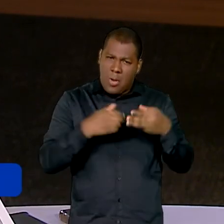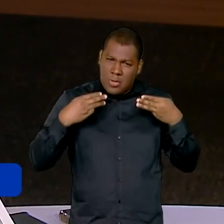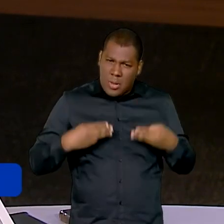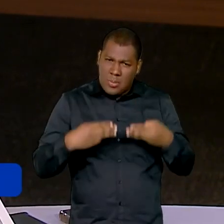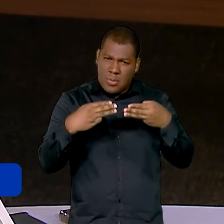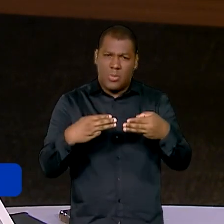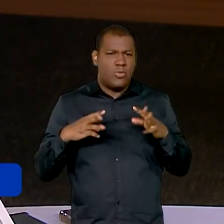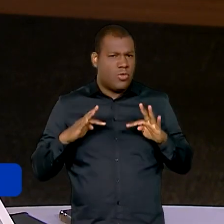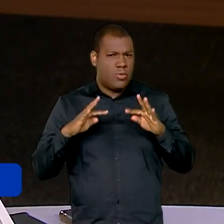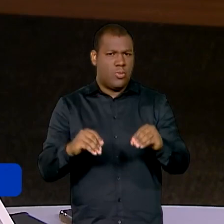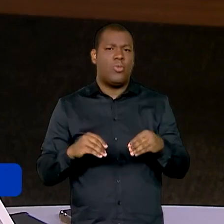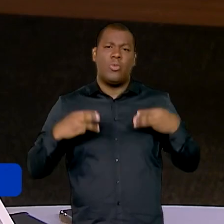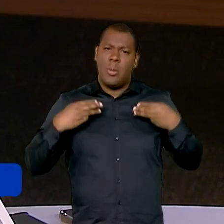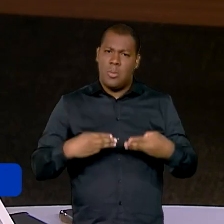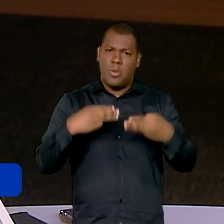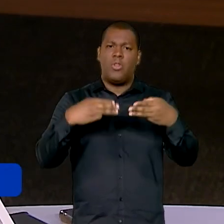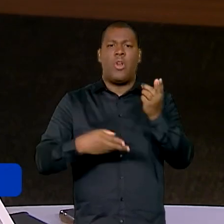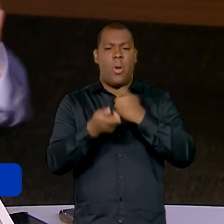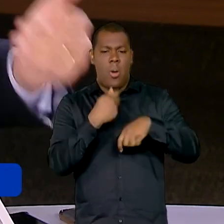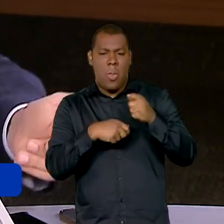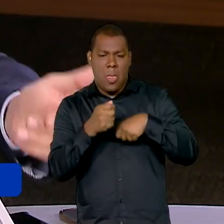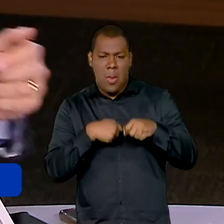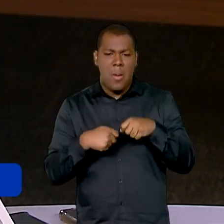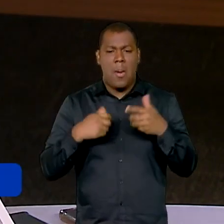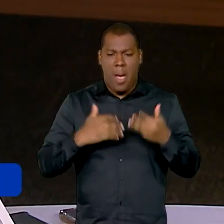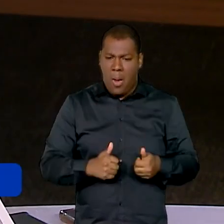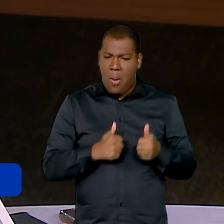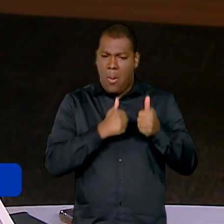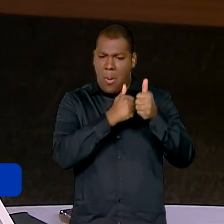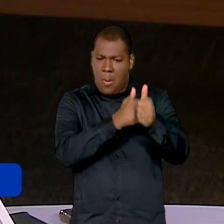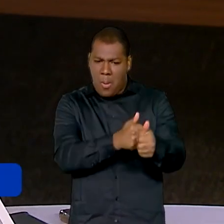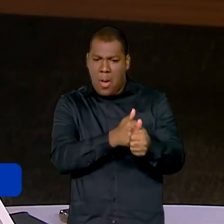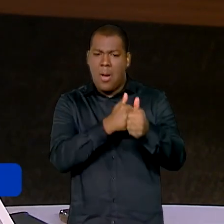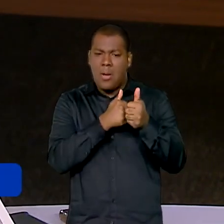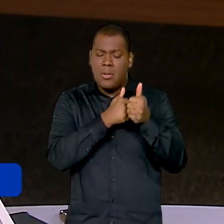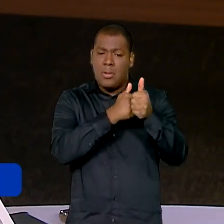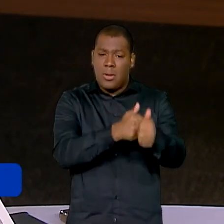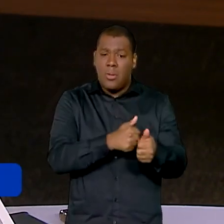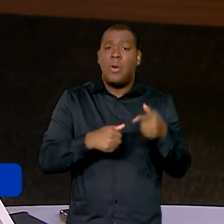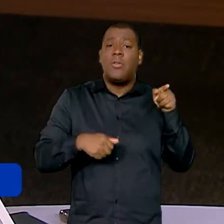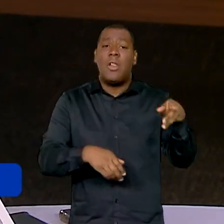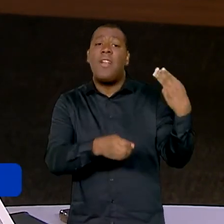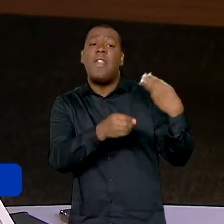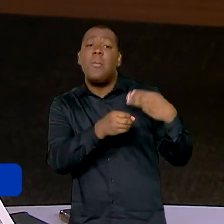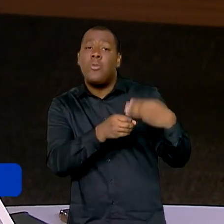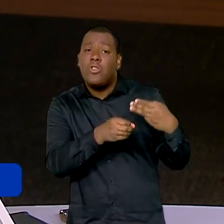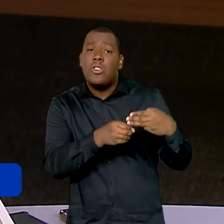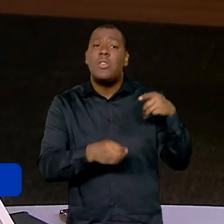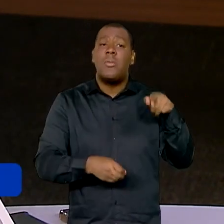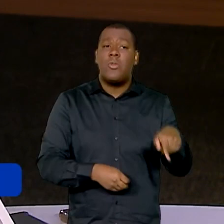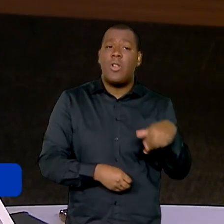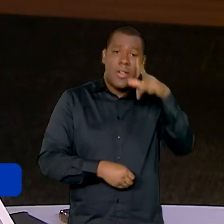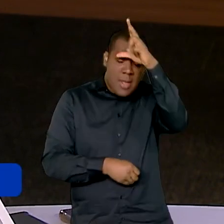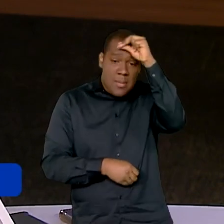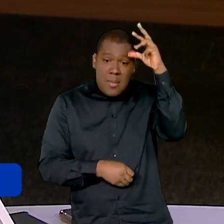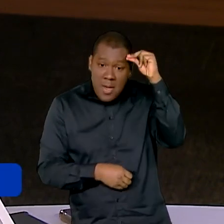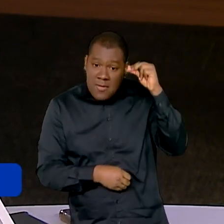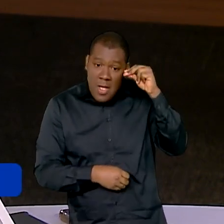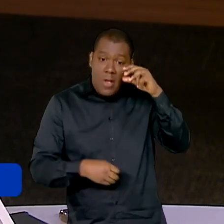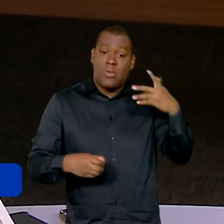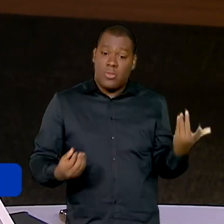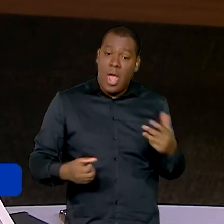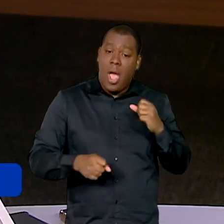Ministério da Fazenda, e acompanhando também, muitas vezes, a execução do município, porque a maioria dessas obras, principalmente do